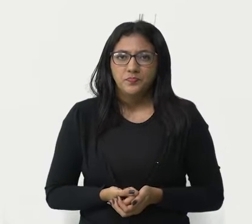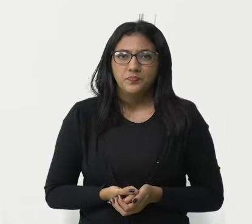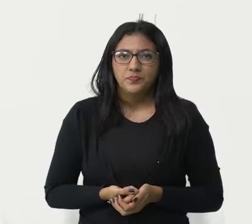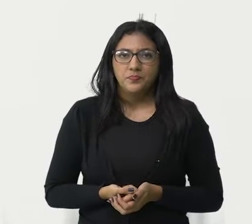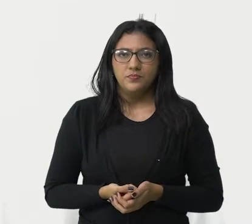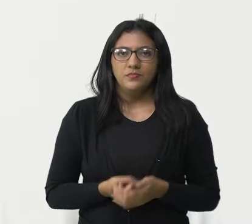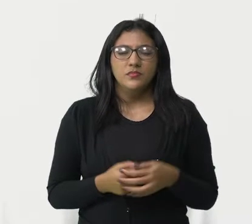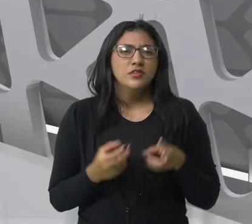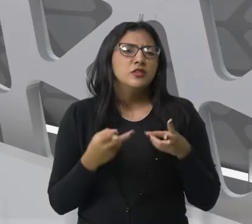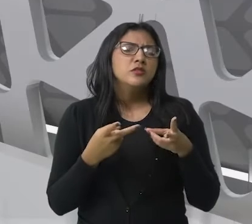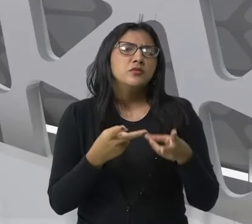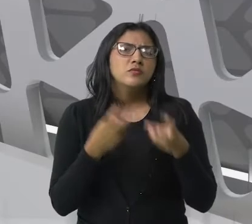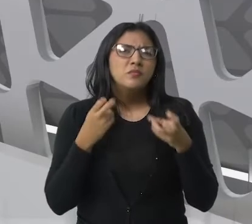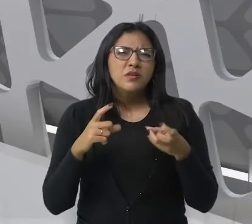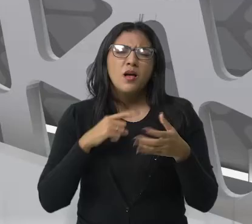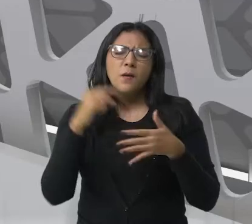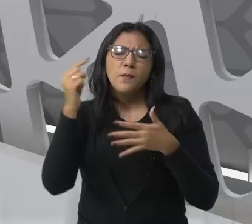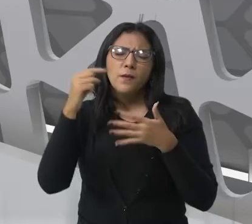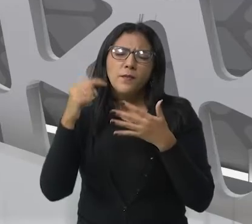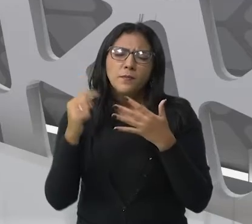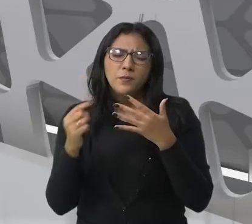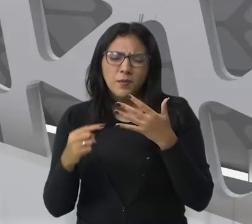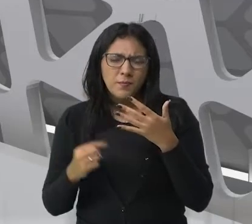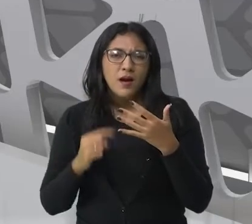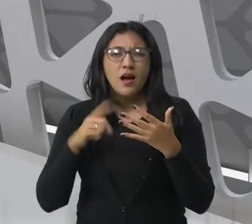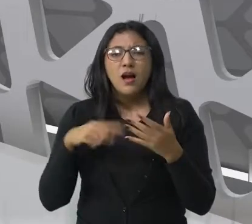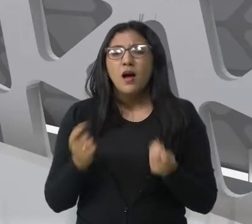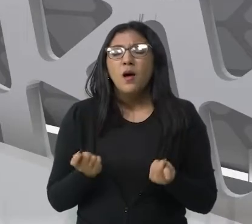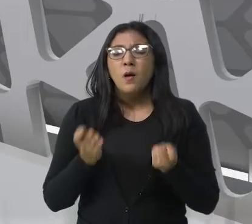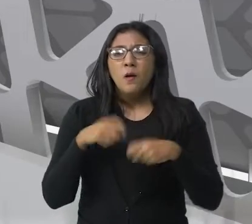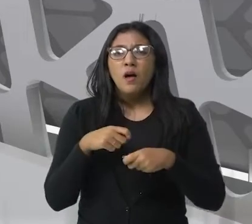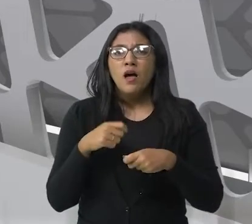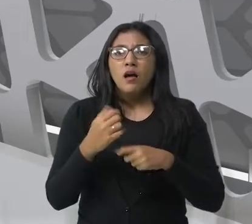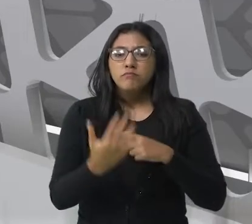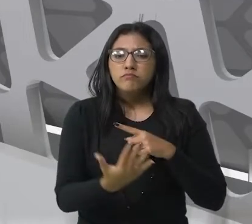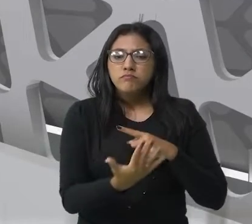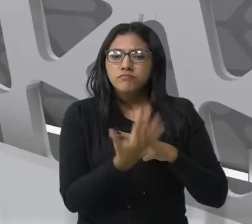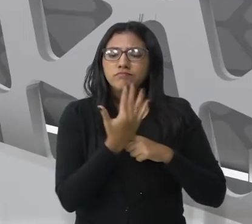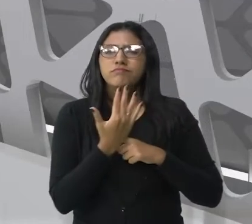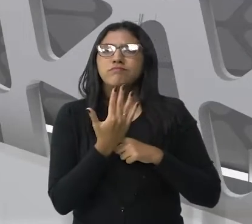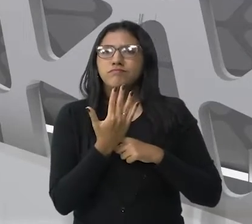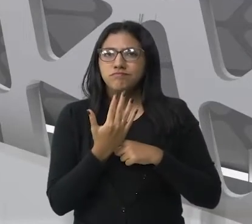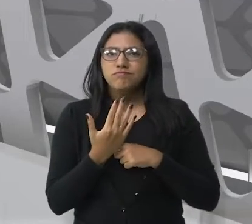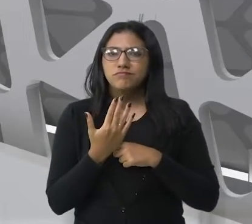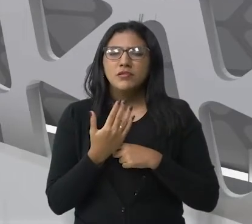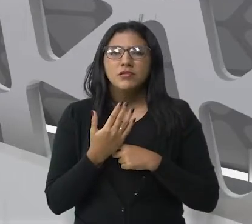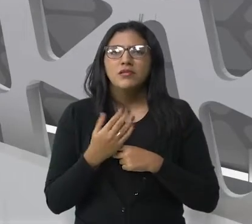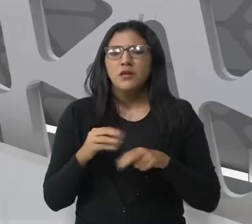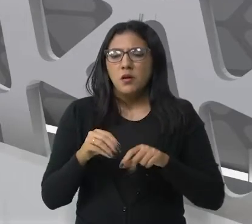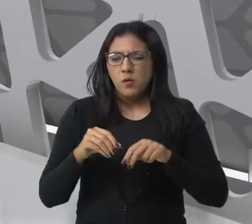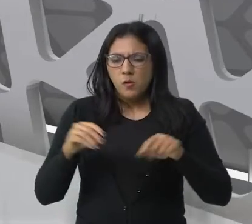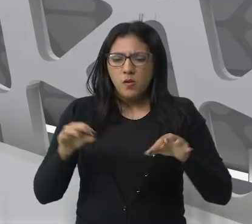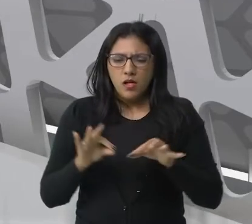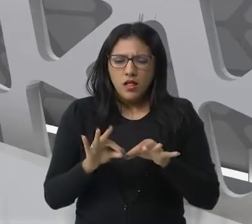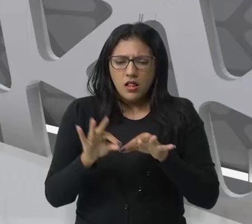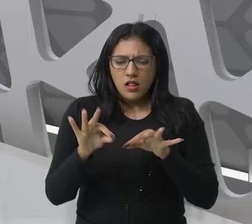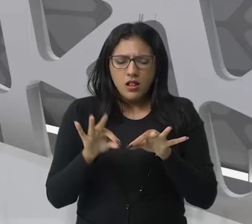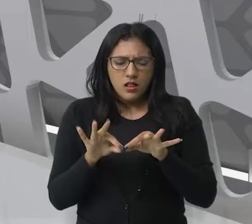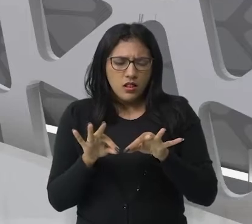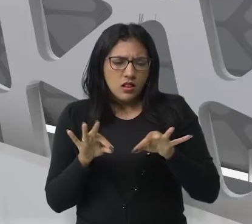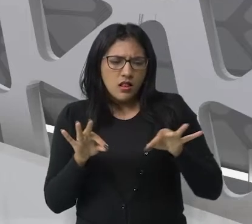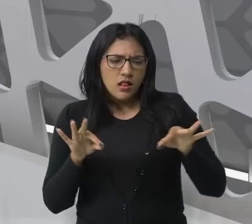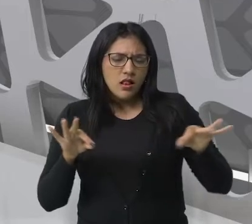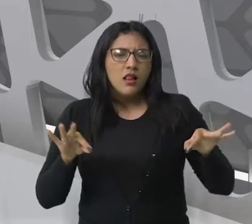que tudo isso acaba ajudando o quê? Nessa expansão territorial que acabou formando hoje em